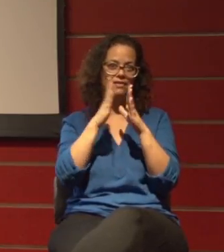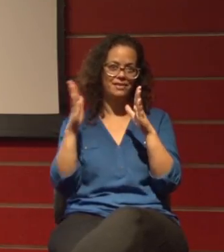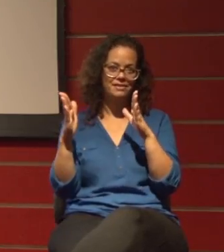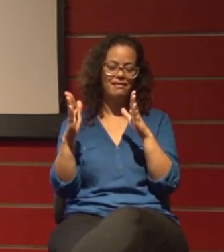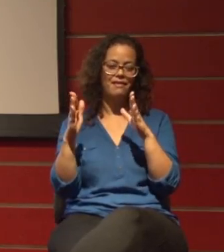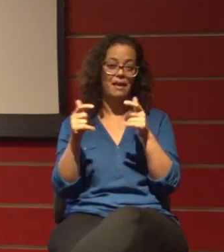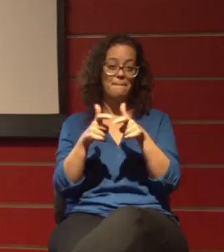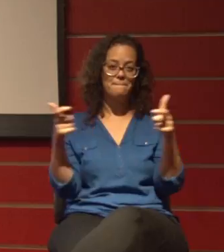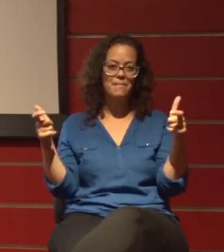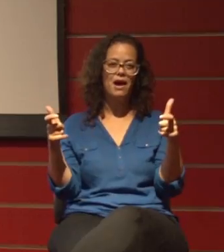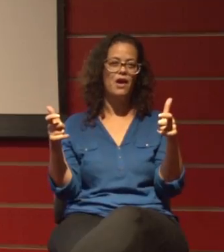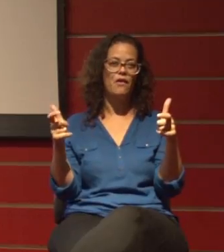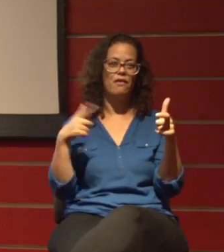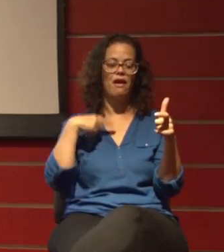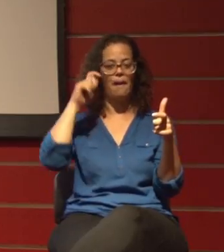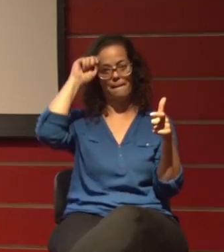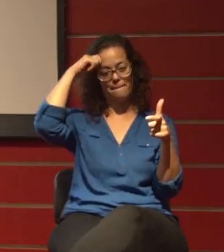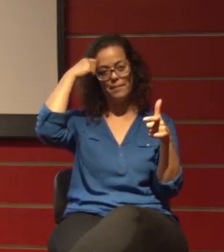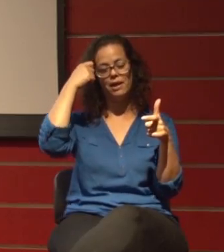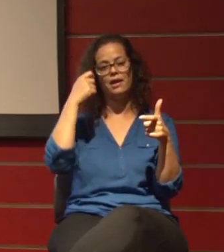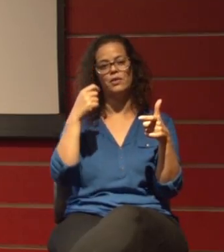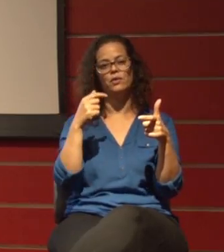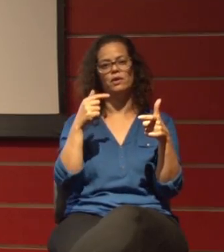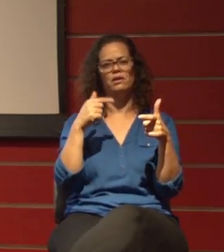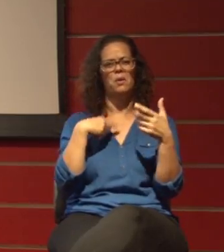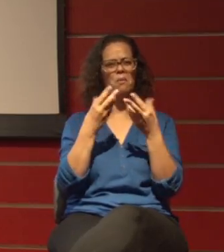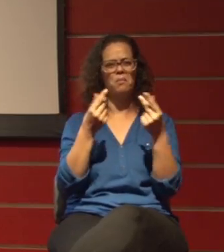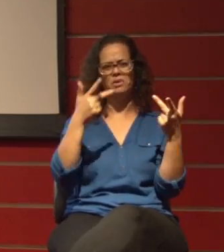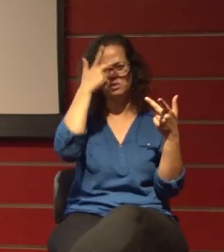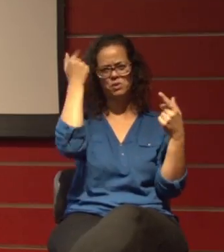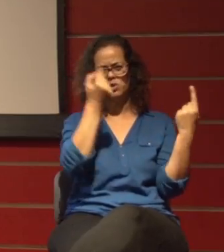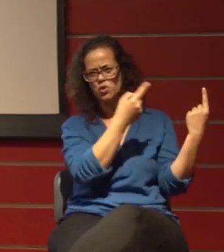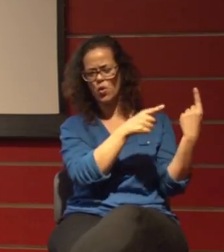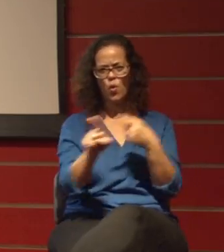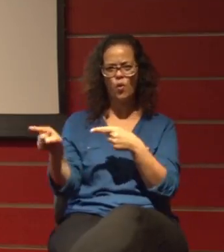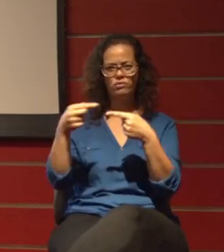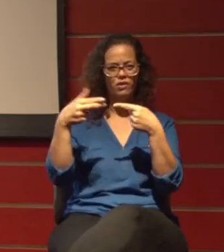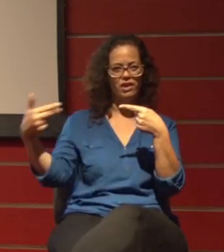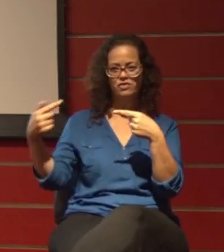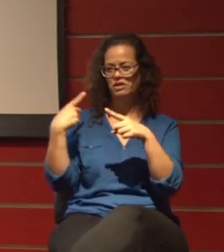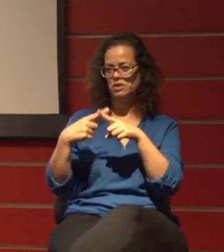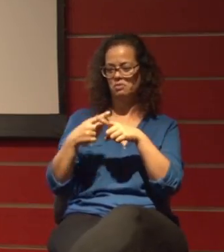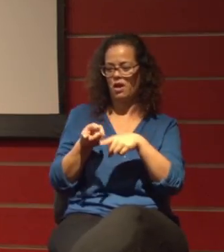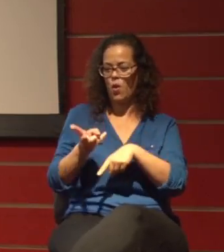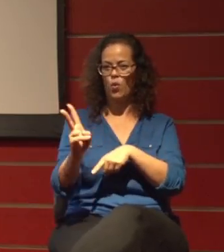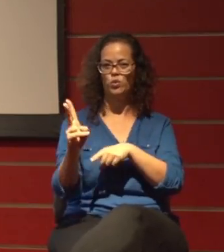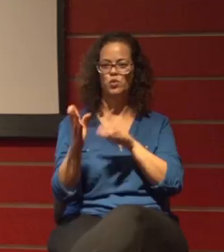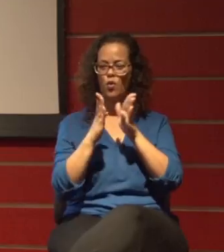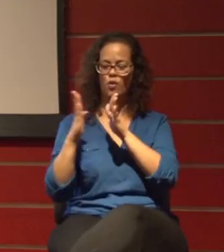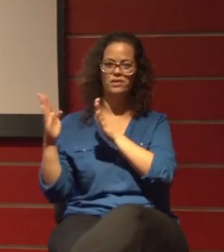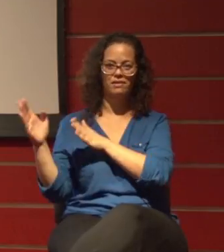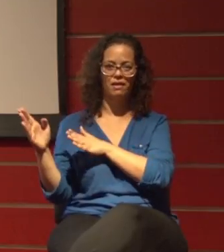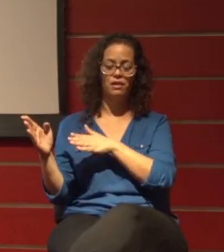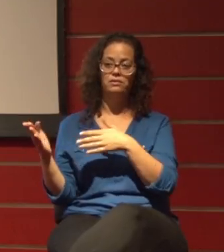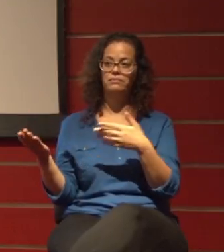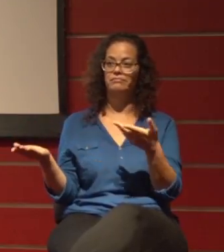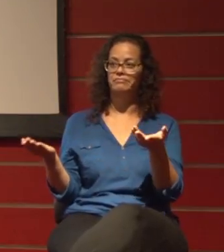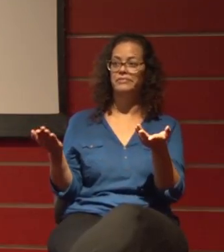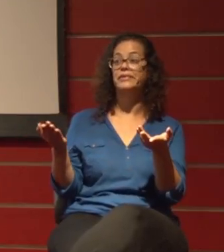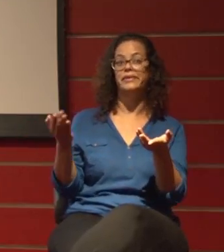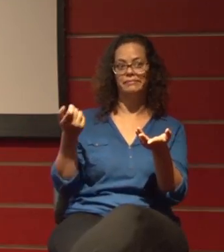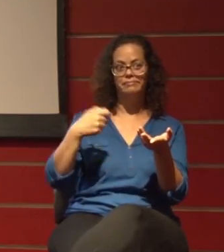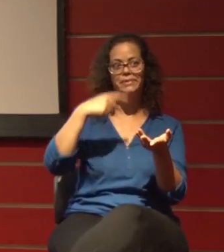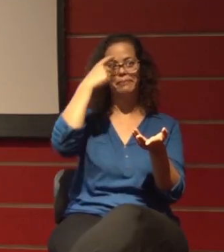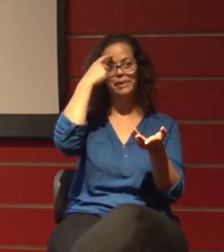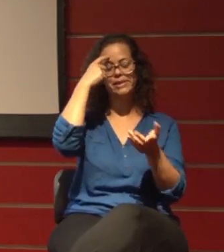crítica Netflix por ter bancado essa série e o que é bem interessante é pensar nisso né gente é um homem negro